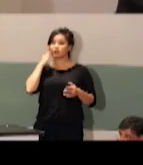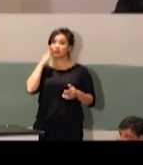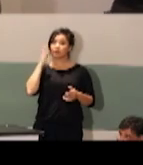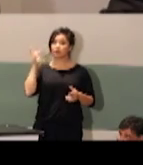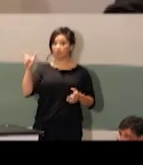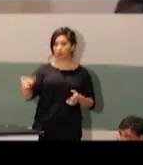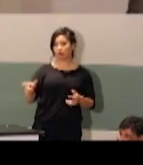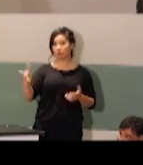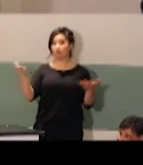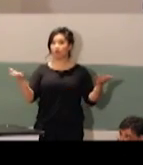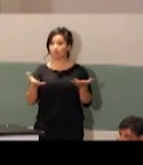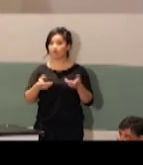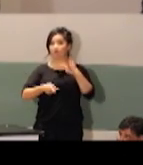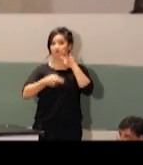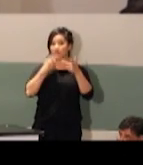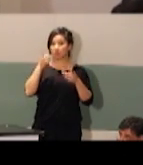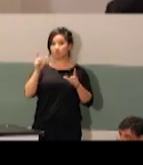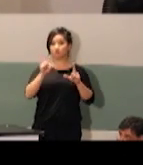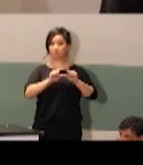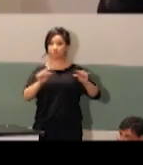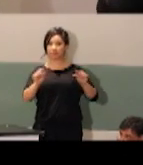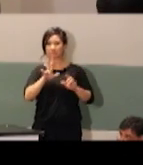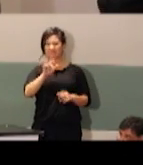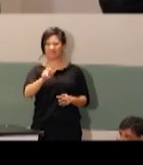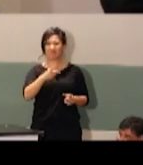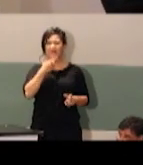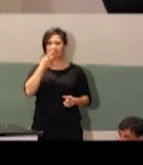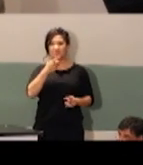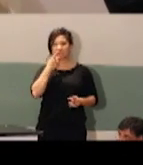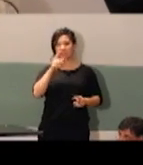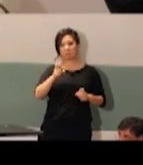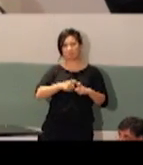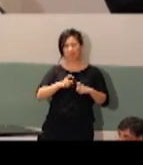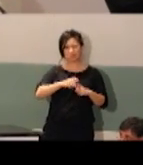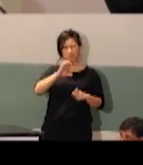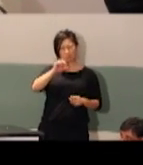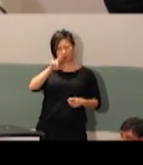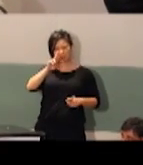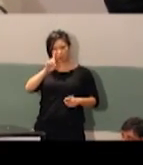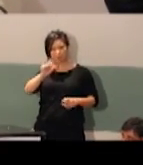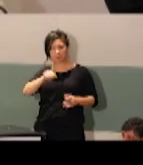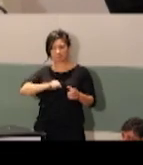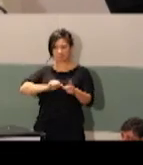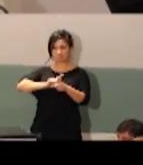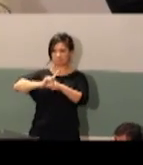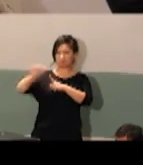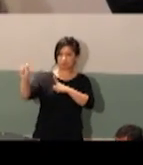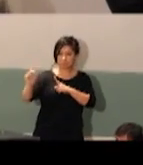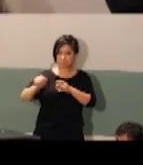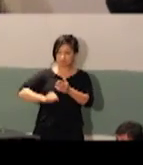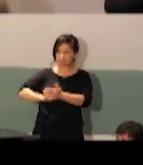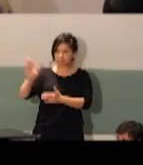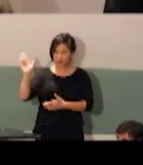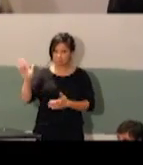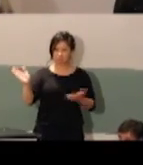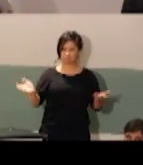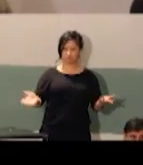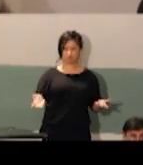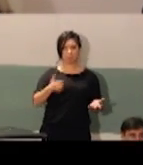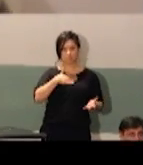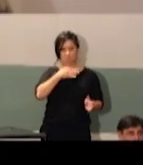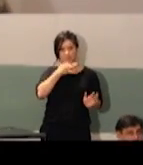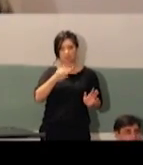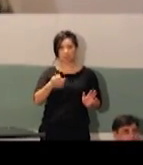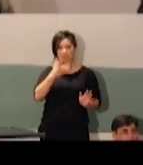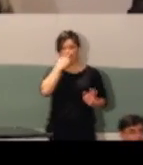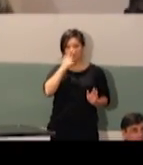frase dizendo que vai botar os médicos cubanos para correr de Brasília, eu considero que é de caráter xenofóbica